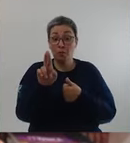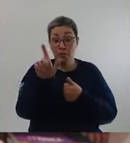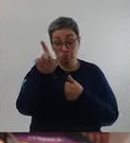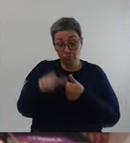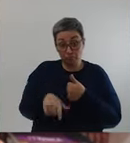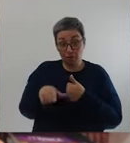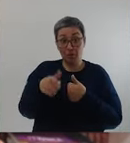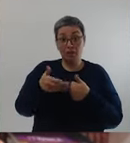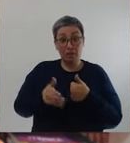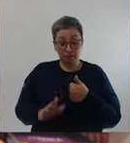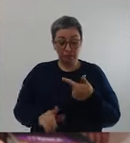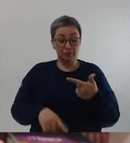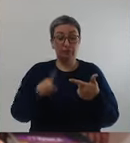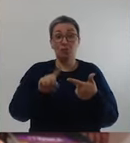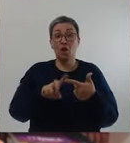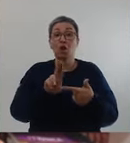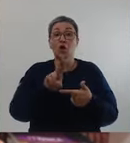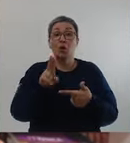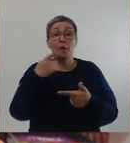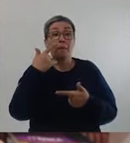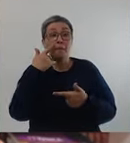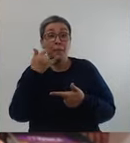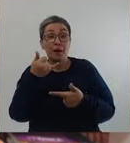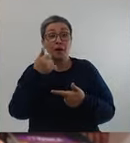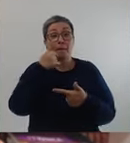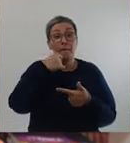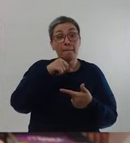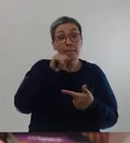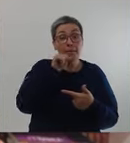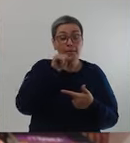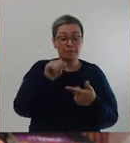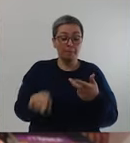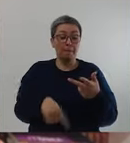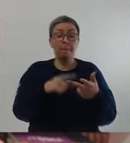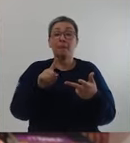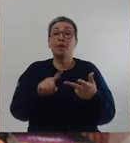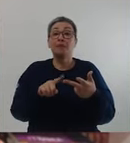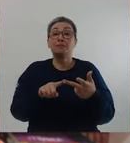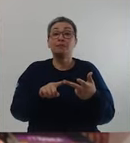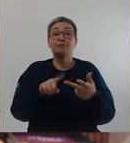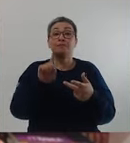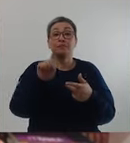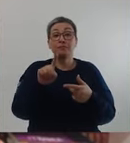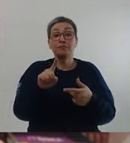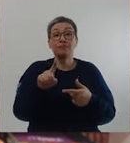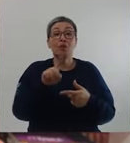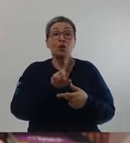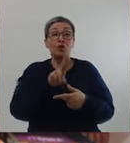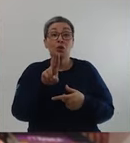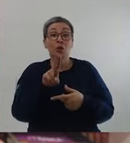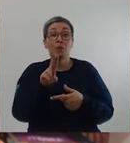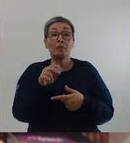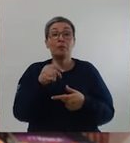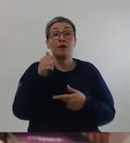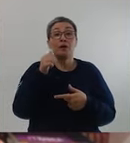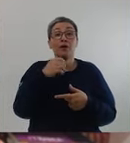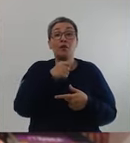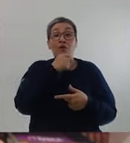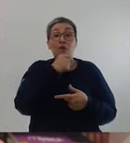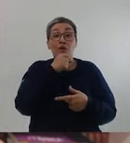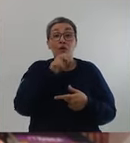da pessoa, o nome dos seus pais, né, os pais dessa pessoa e também de seus avós,